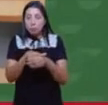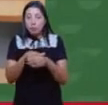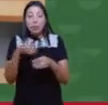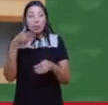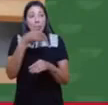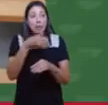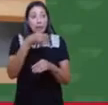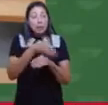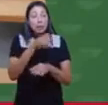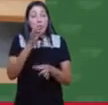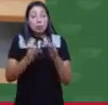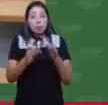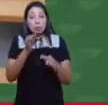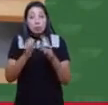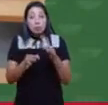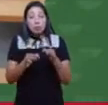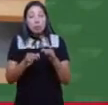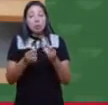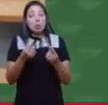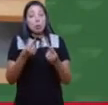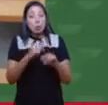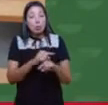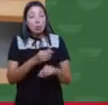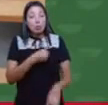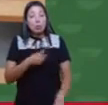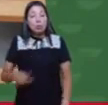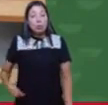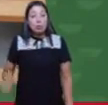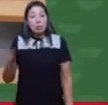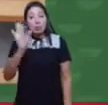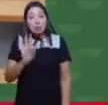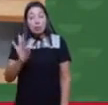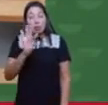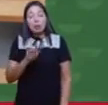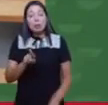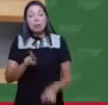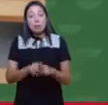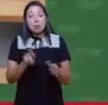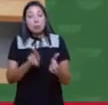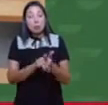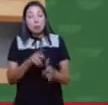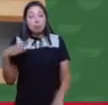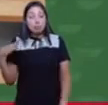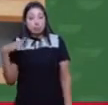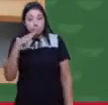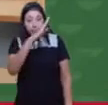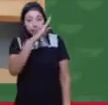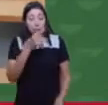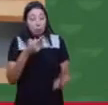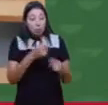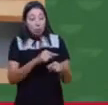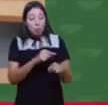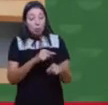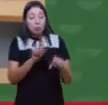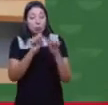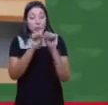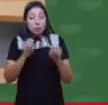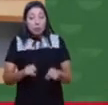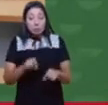Ingresso de ação judicial contra a União por conta de reiteradas acusações do presidente Jair Bolsonaro contra o sistema